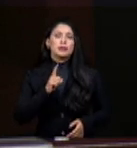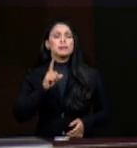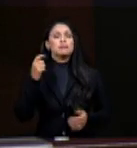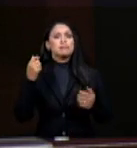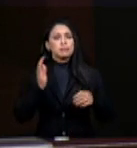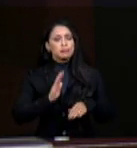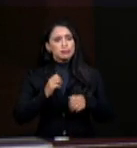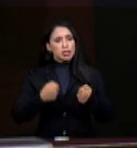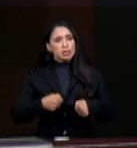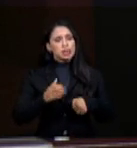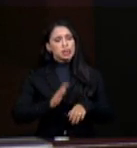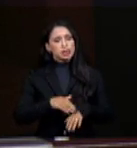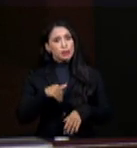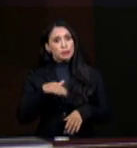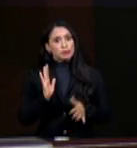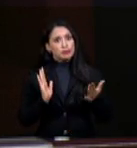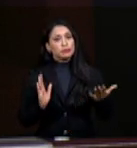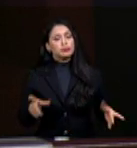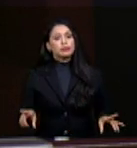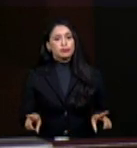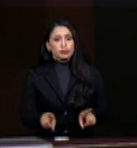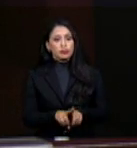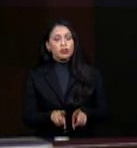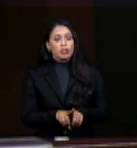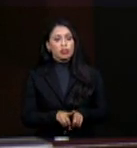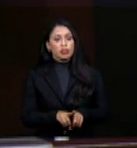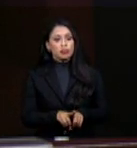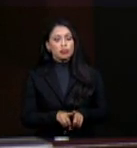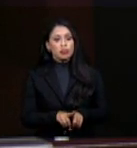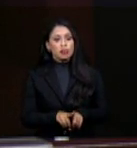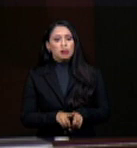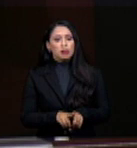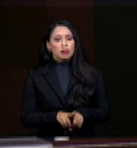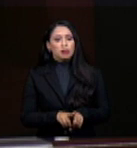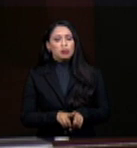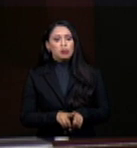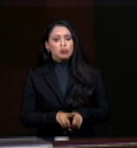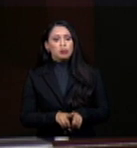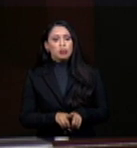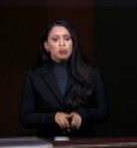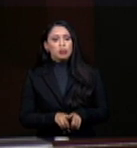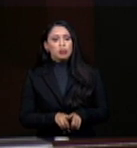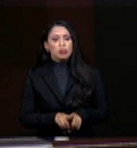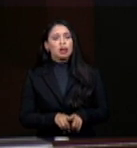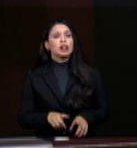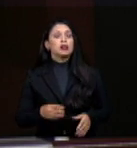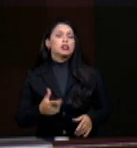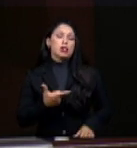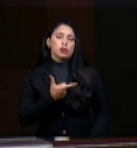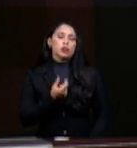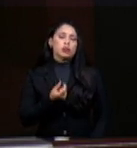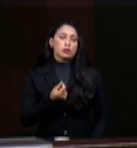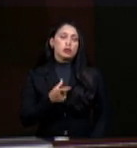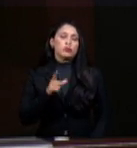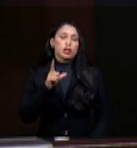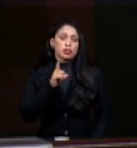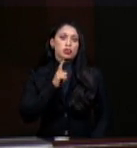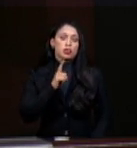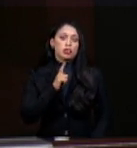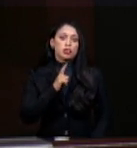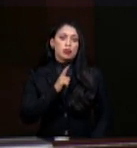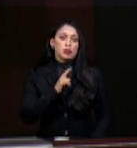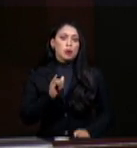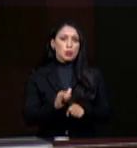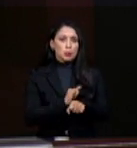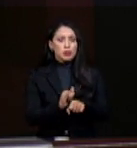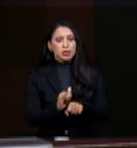precisam. Além disso, a Declaração Econômica de Outono de 2020 também estabeleceu uma